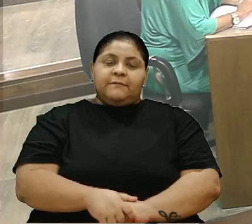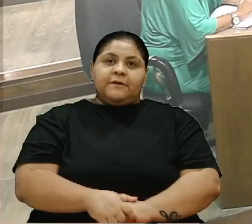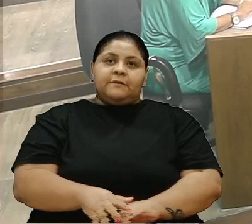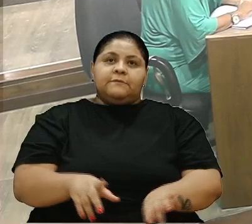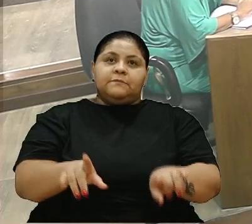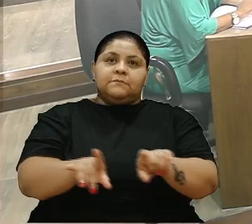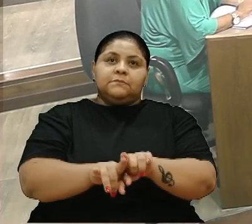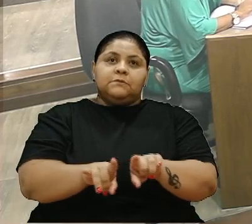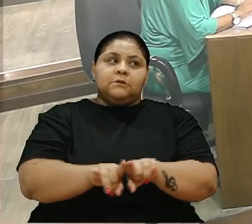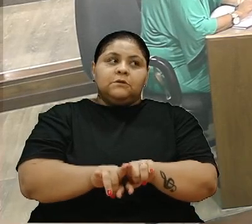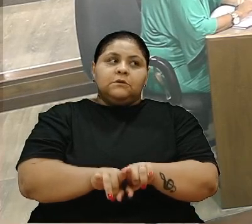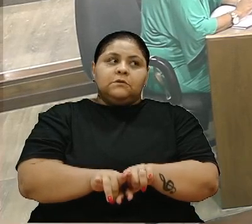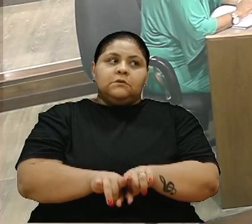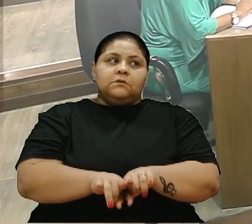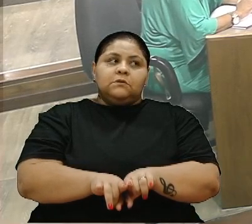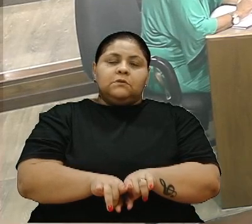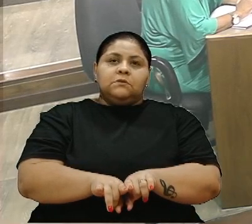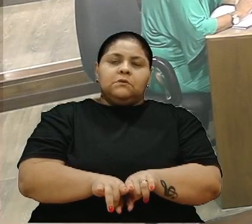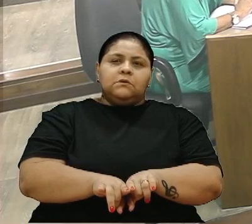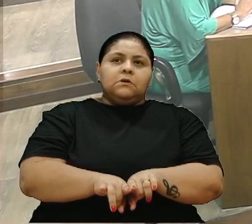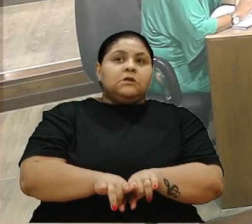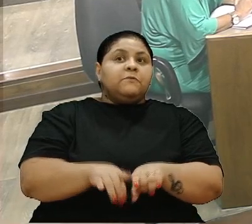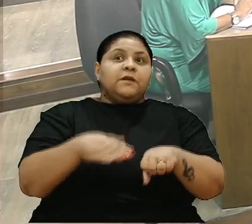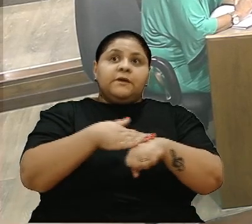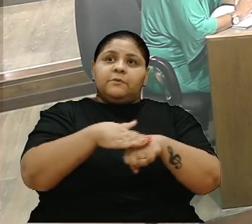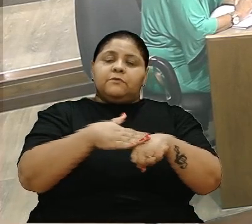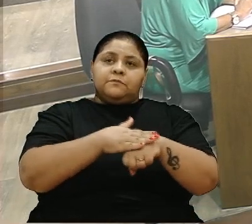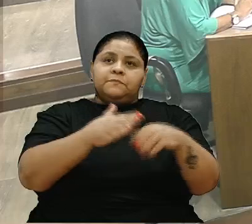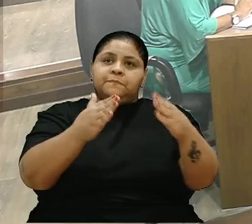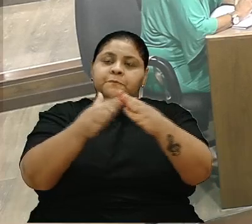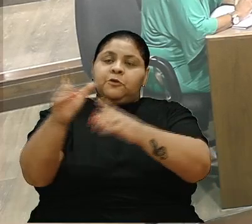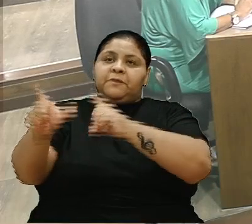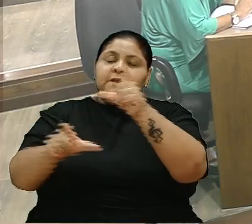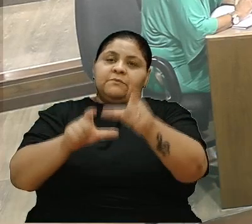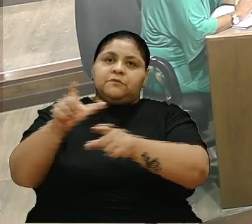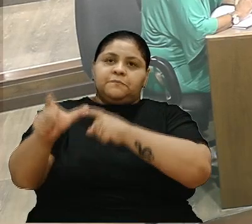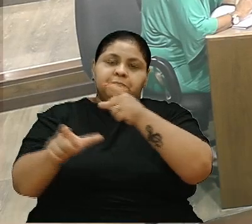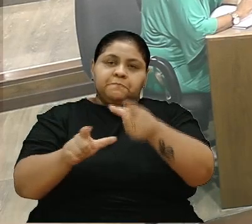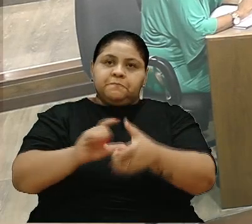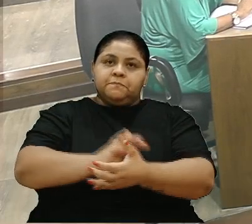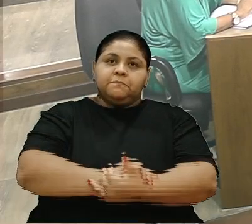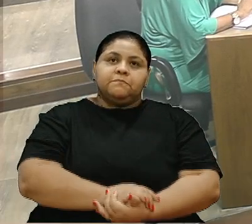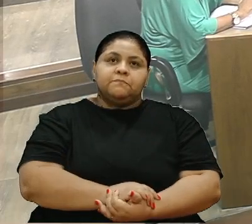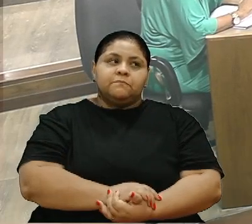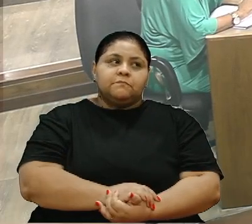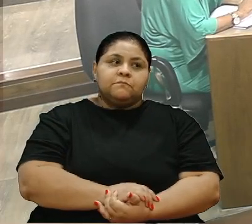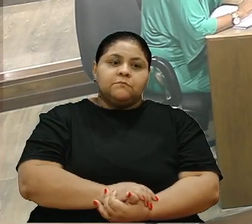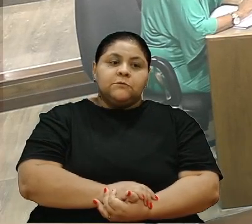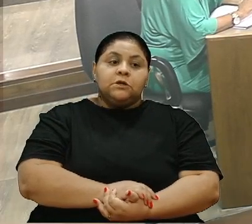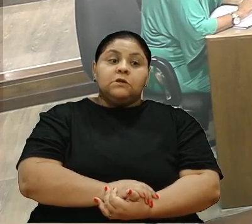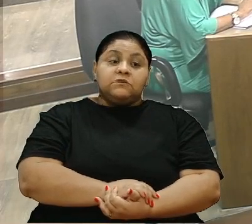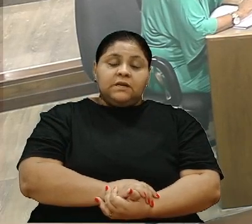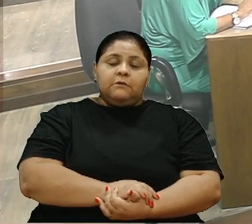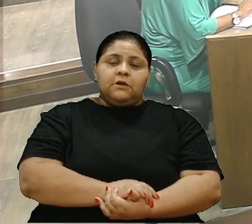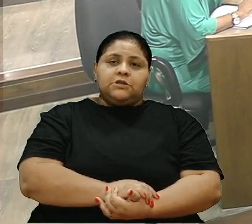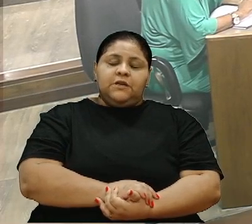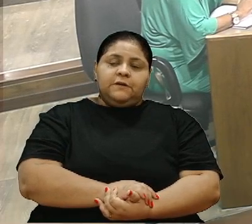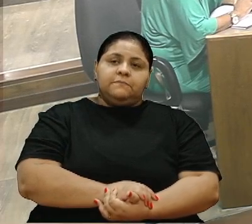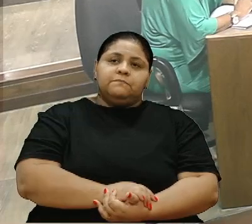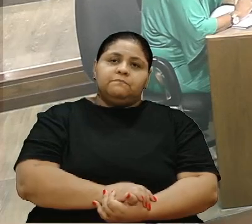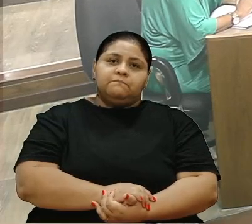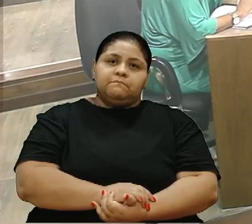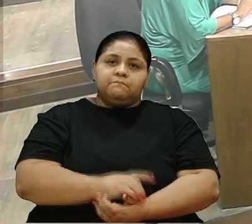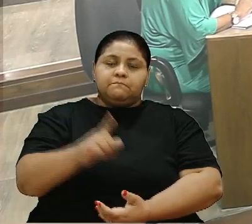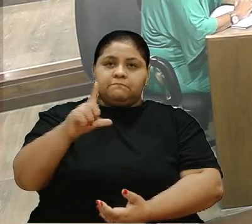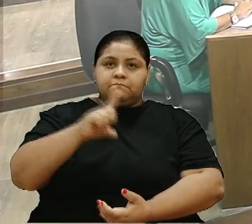esqueci. Eu costumo conversar com os moradores de rua quando eu estou na rua, né? E aí, certa feita, encontrei um e ele